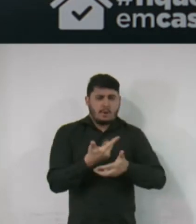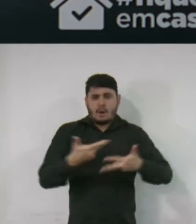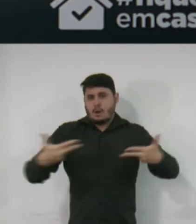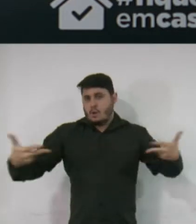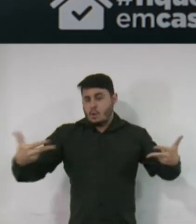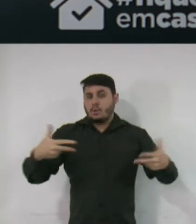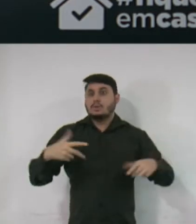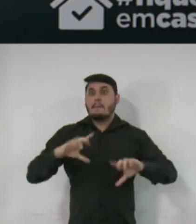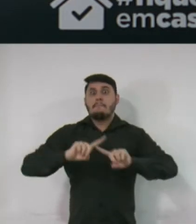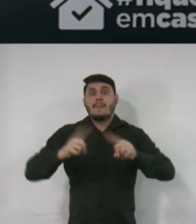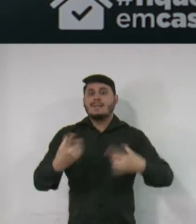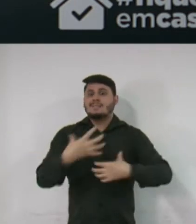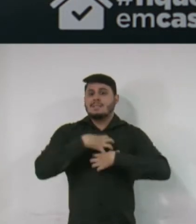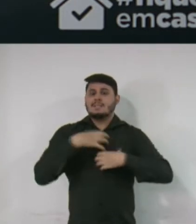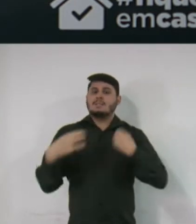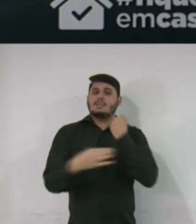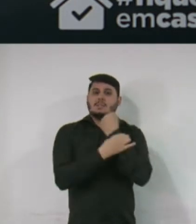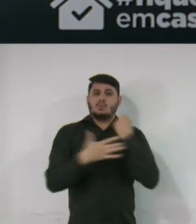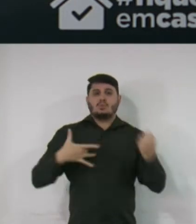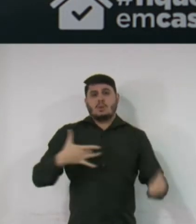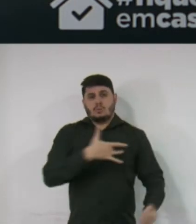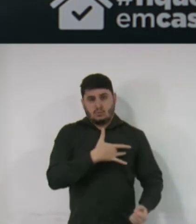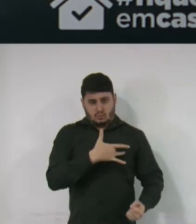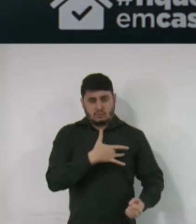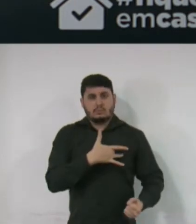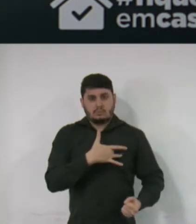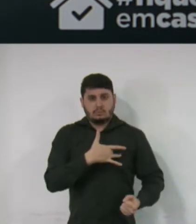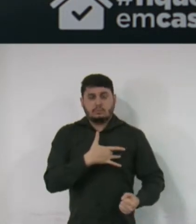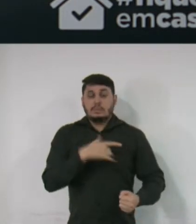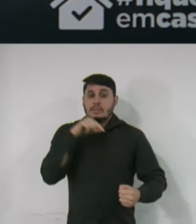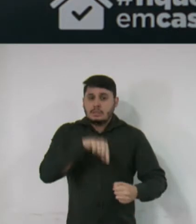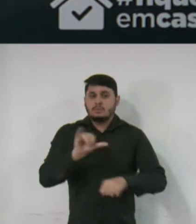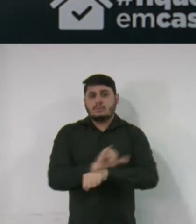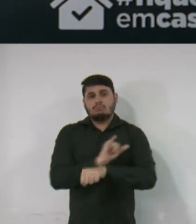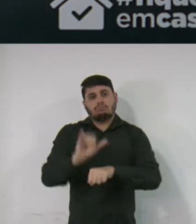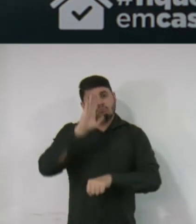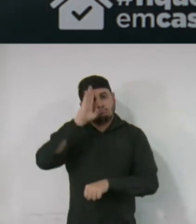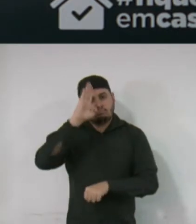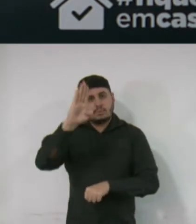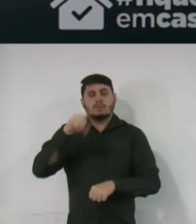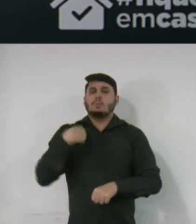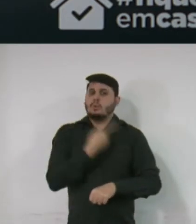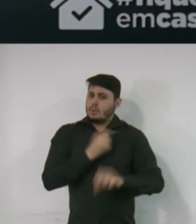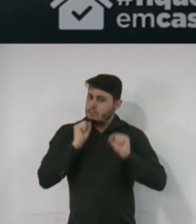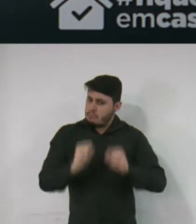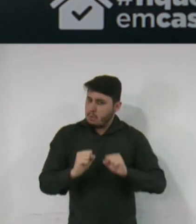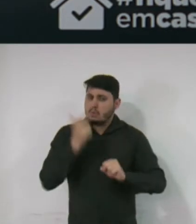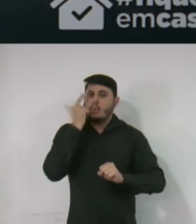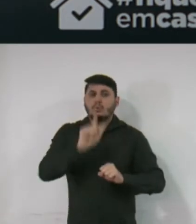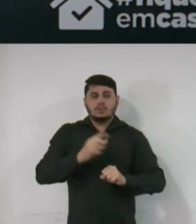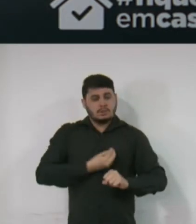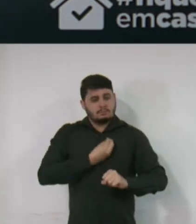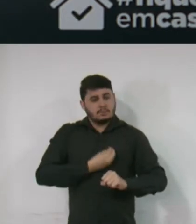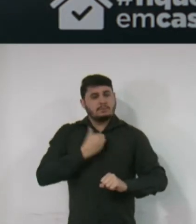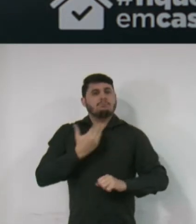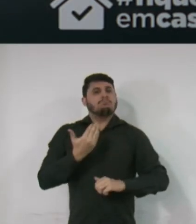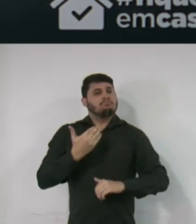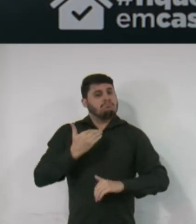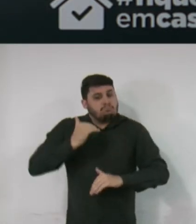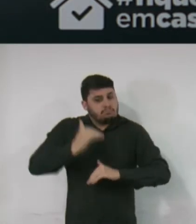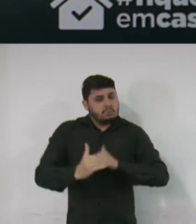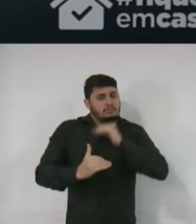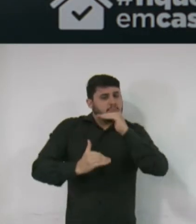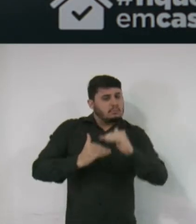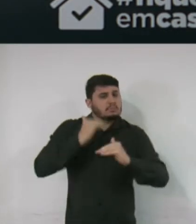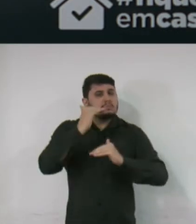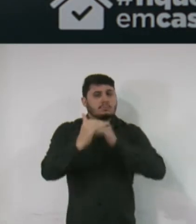nossa estratégia para o controle da doença na nossa cidade, para que a gente possa continuar avançando num plano de convivência, na abertura das